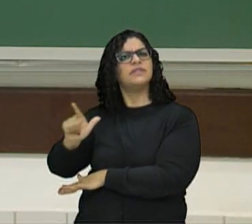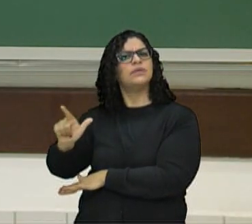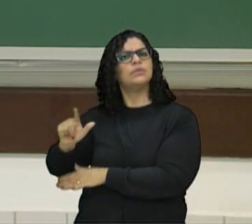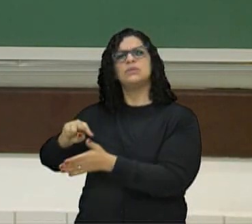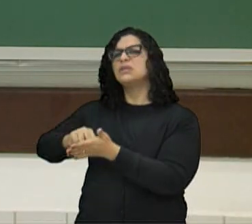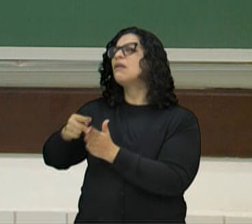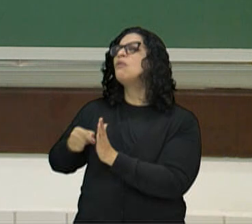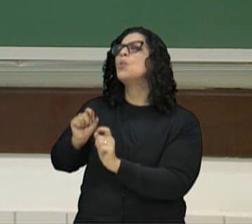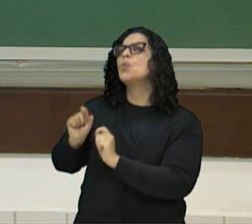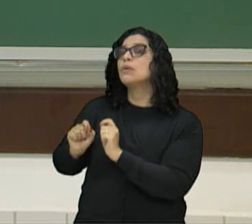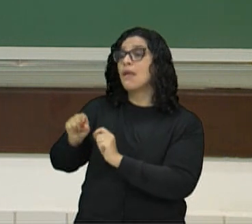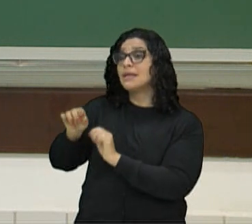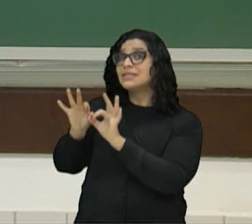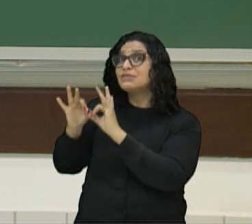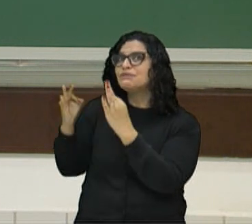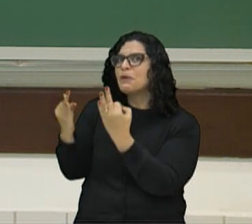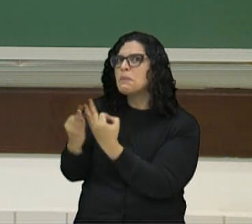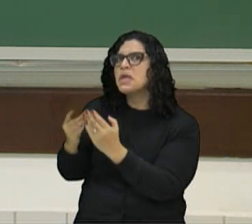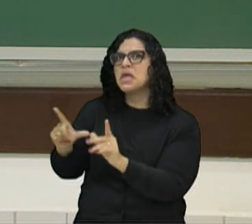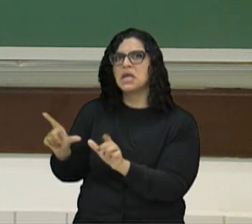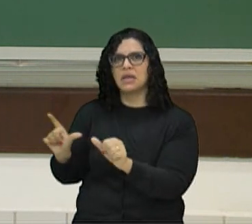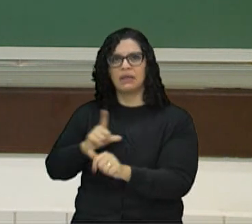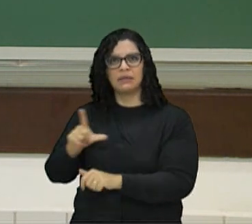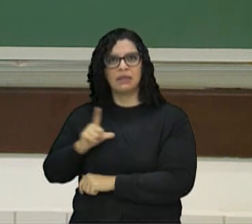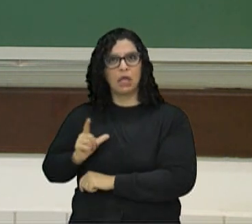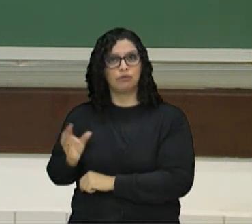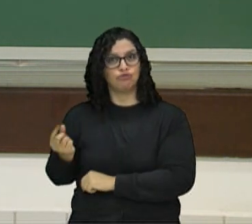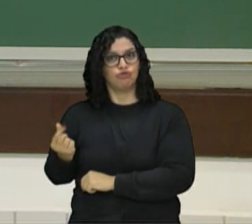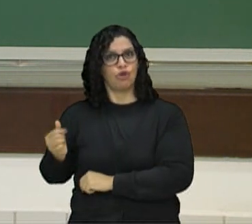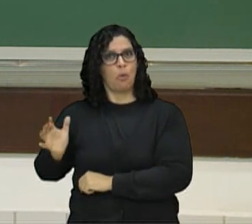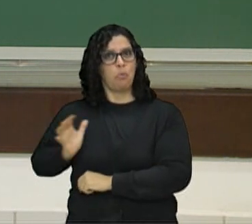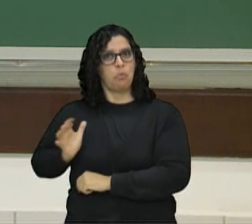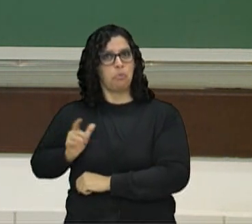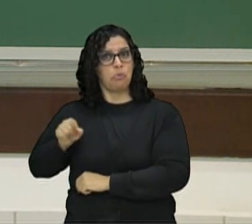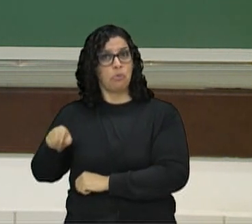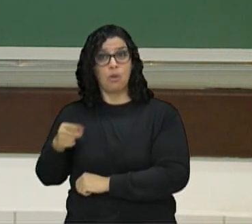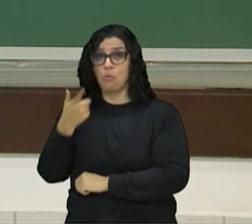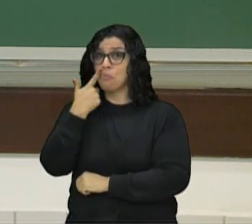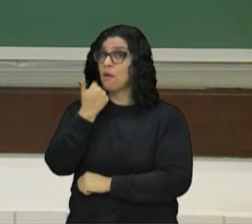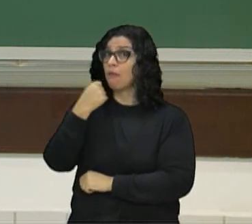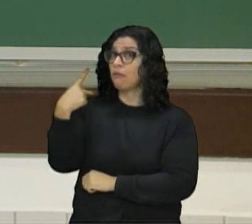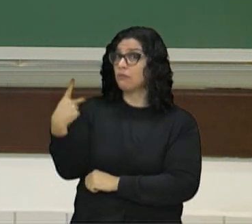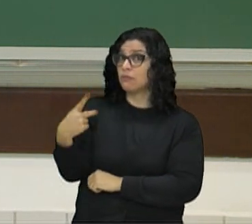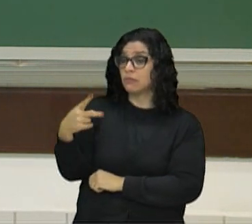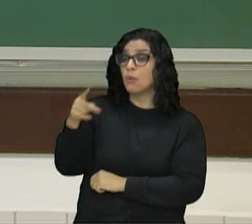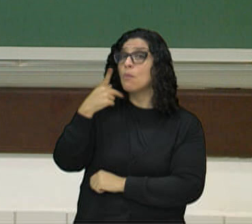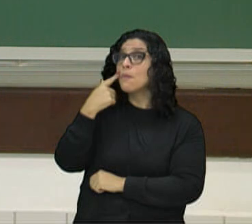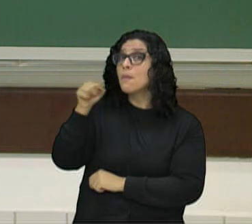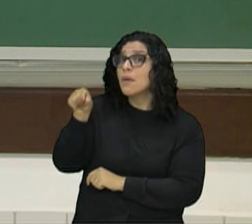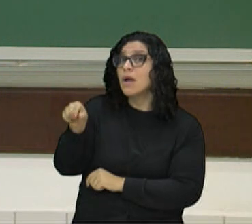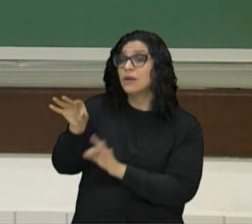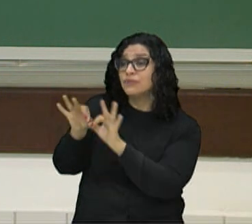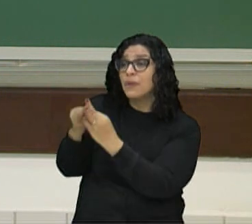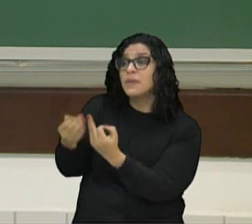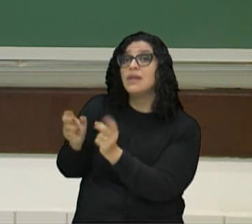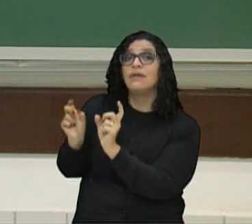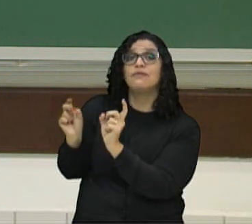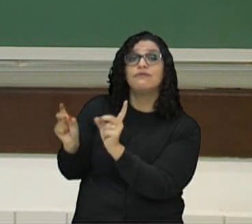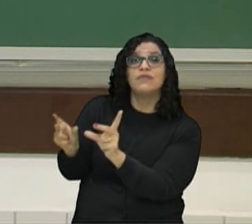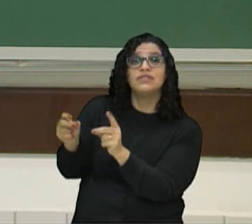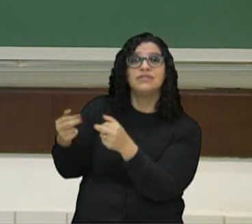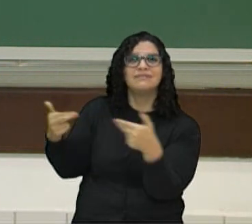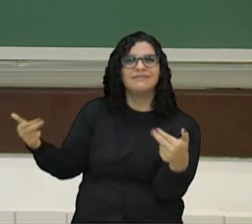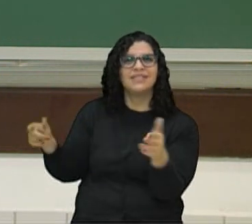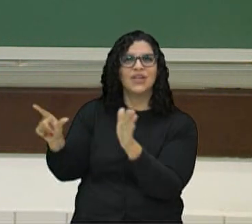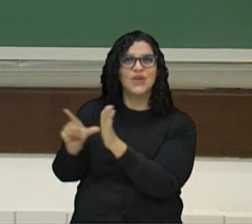Uma família que tem uma boa condição financeira. Seu pai era comerciante,